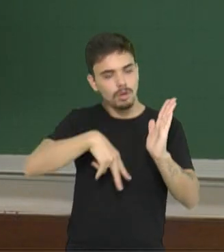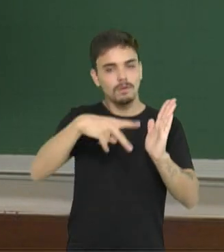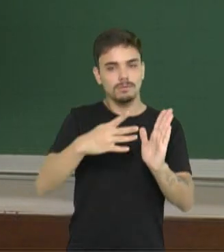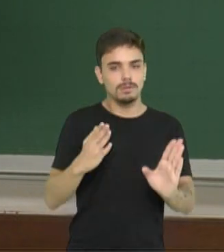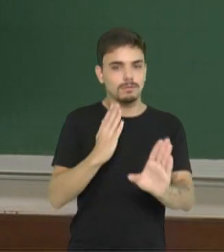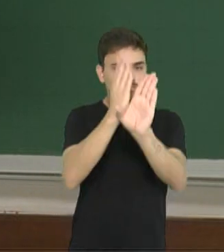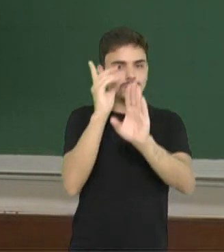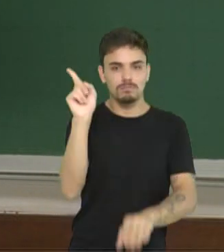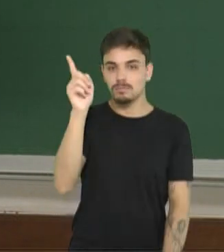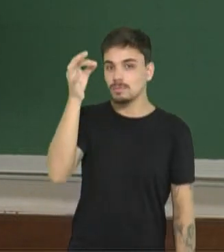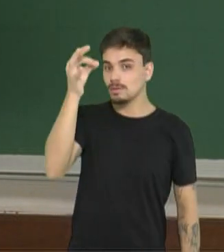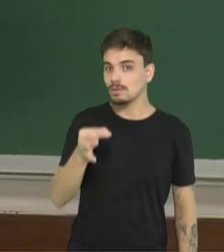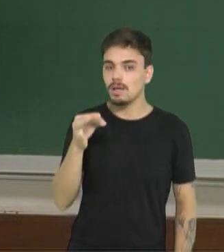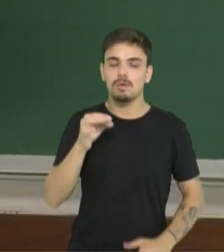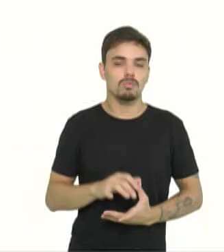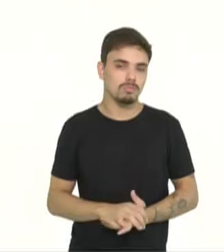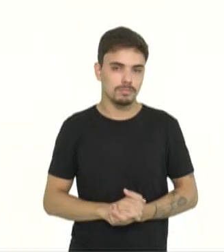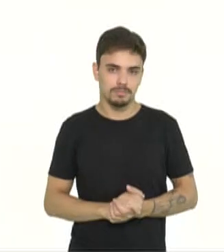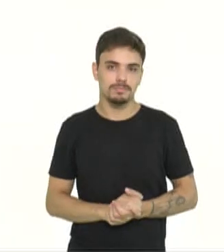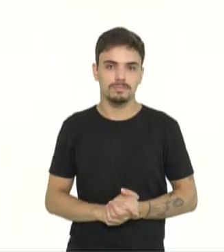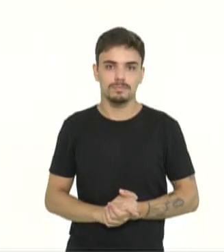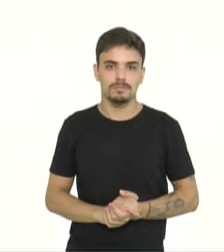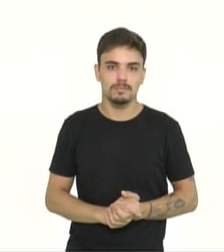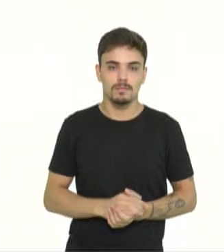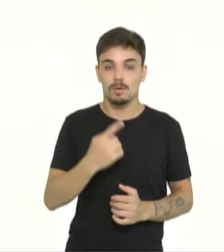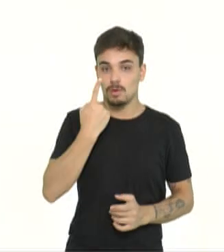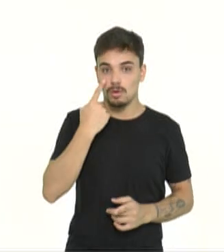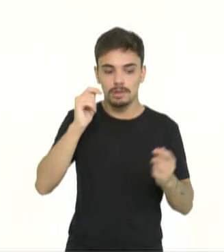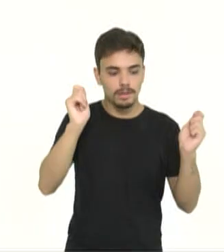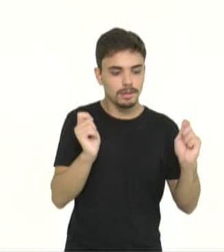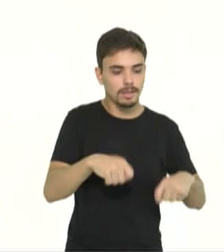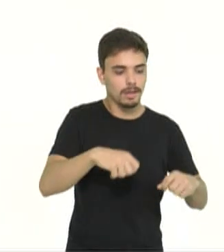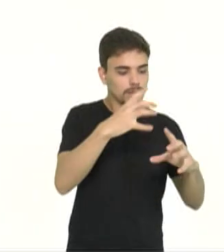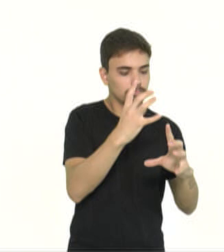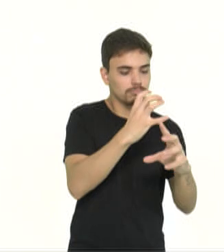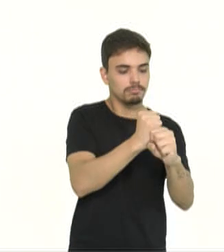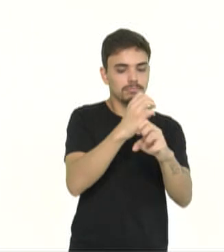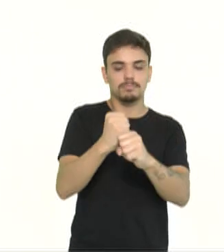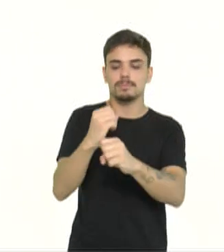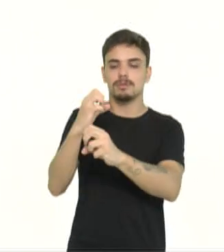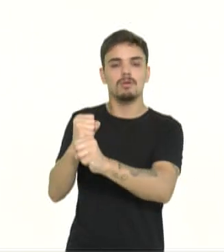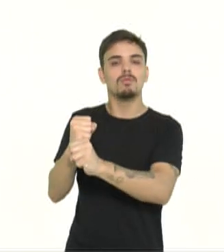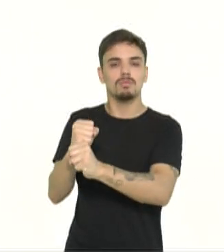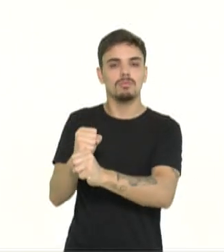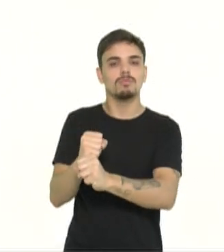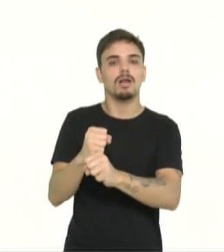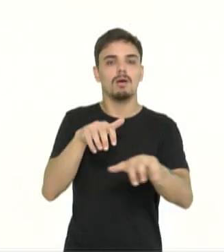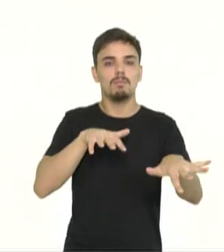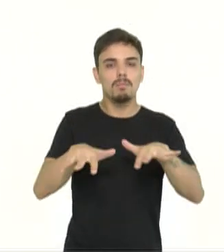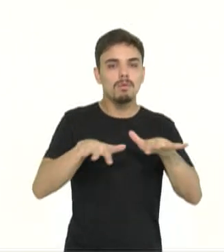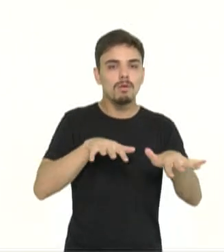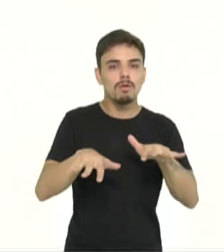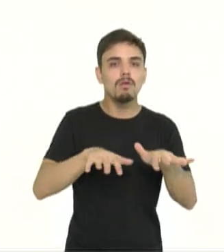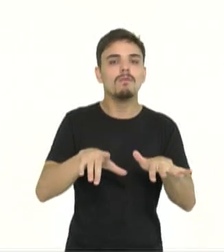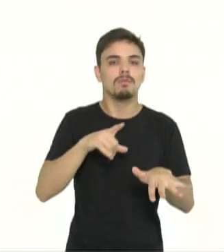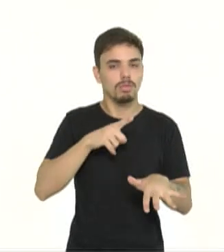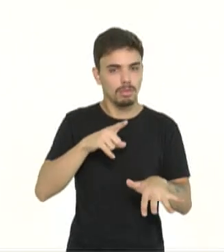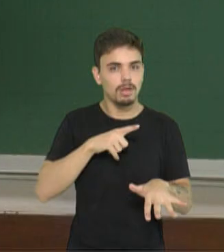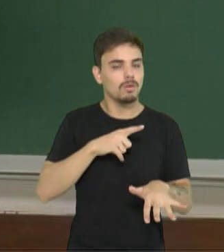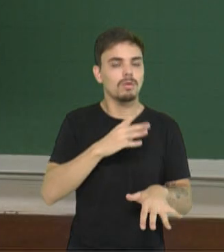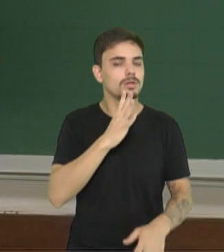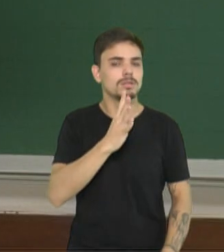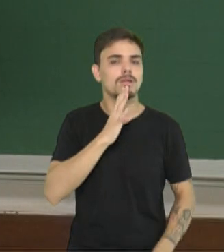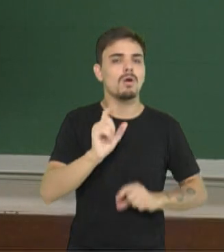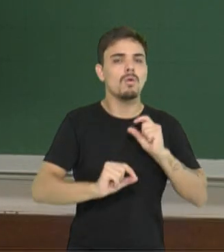quiz aqui. Olha só o que ele diz. Para calcular a aceleração de um móvel, precisamos conhecer o que